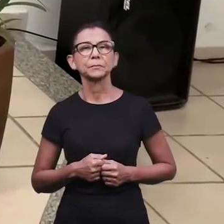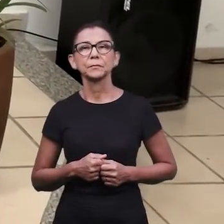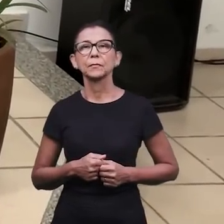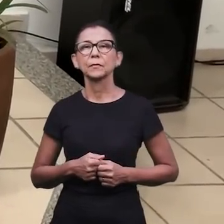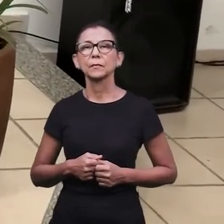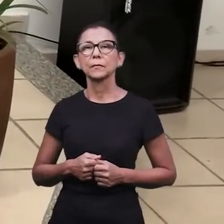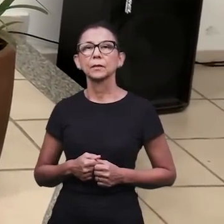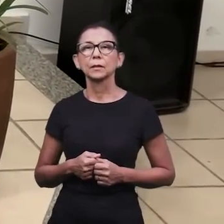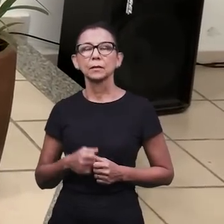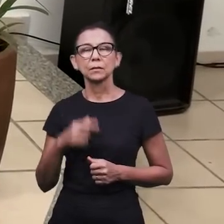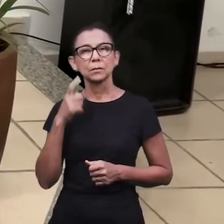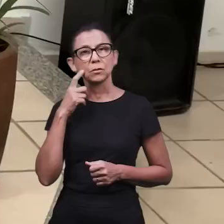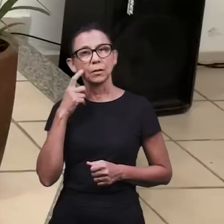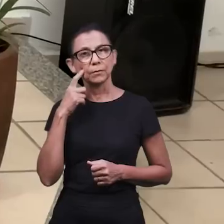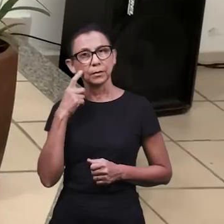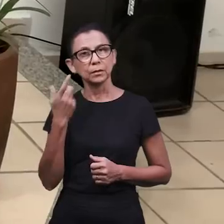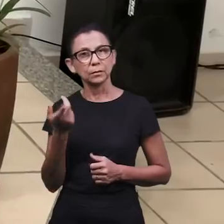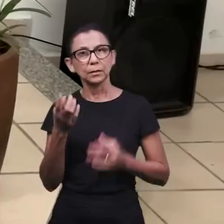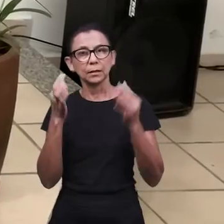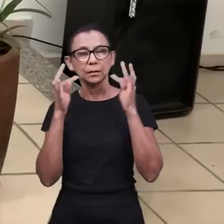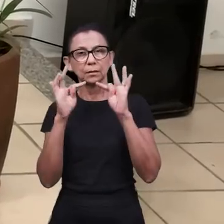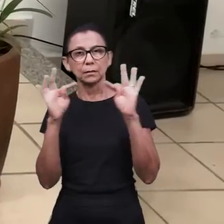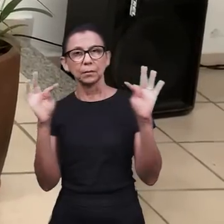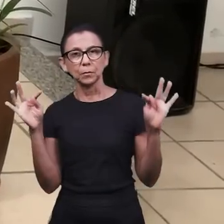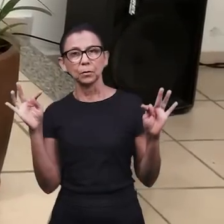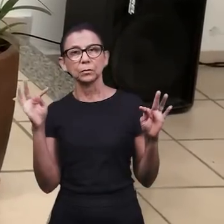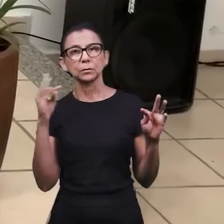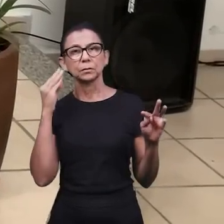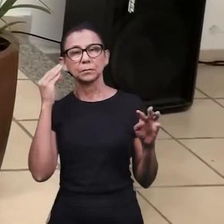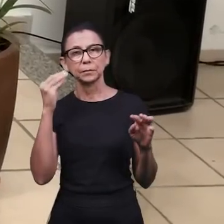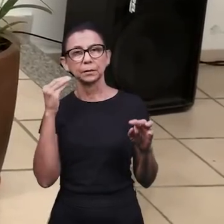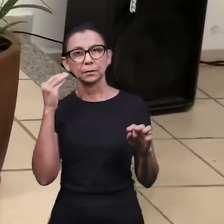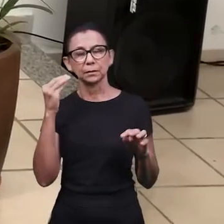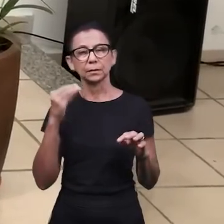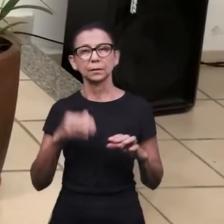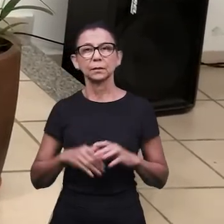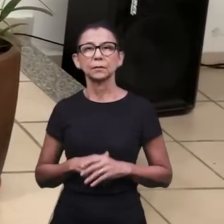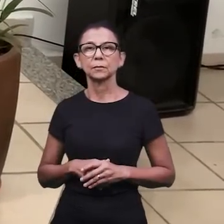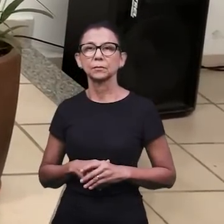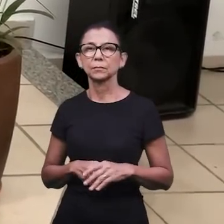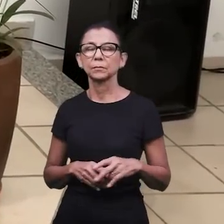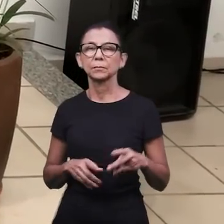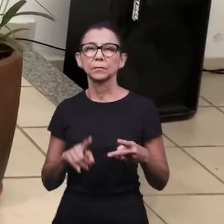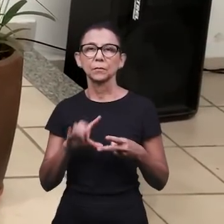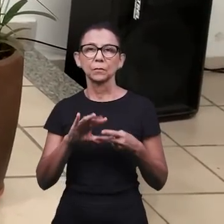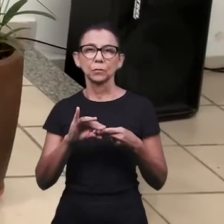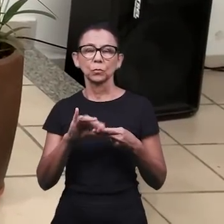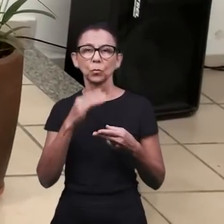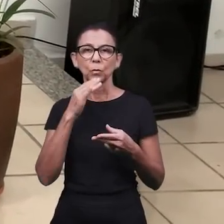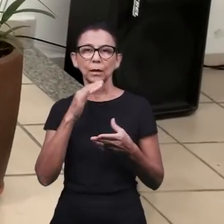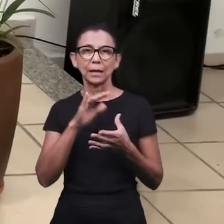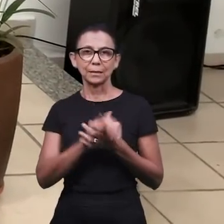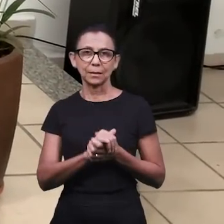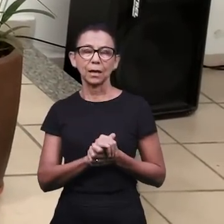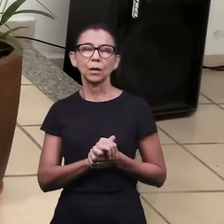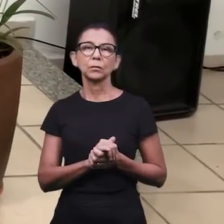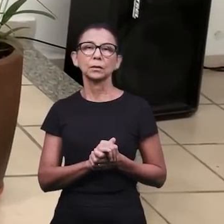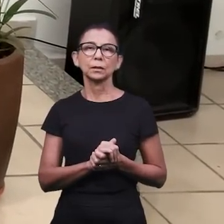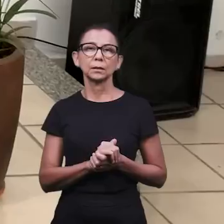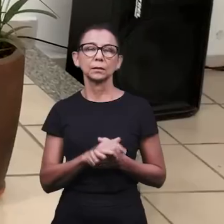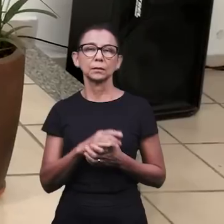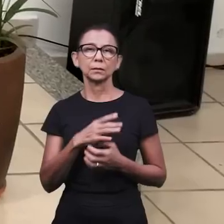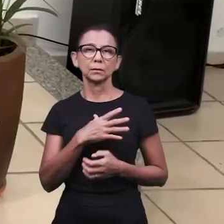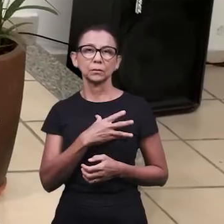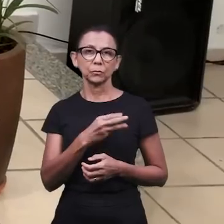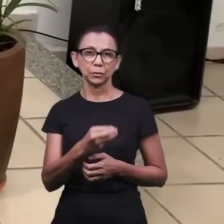irmãos já ouviram aí, certamente, a experiência dos irmãos Lucila e Ricardo, né, com o bebê Miguel,